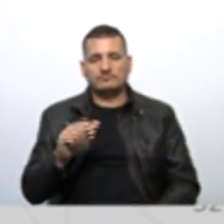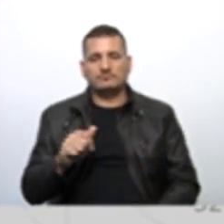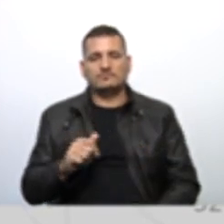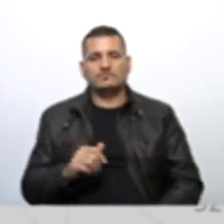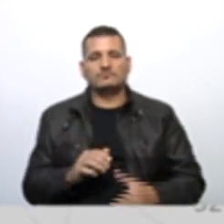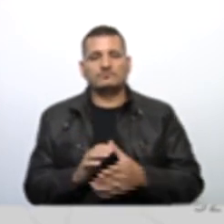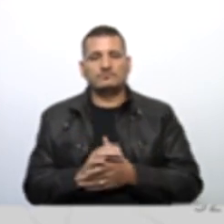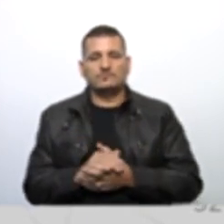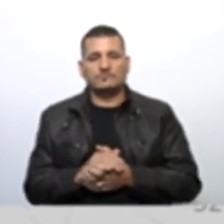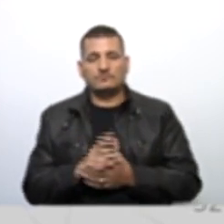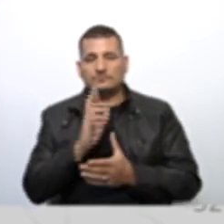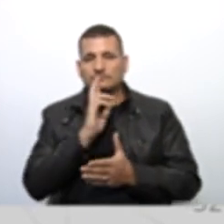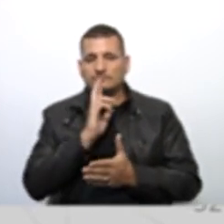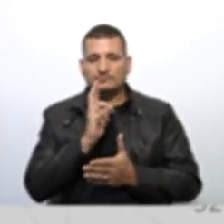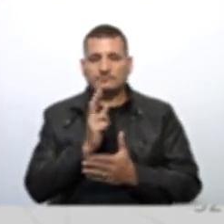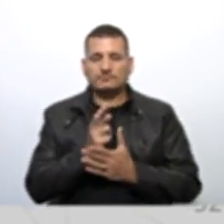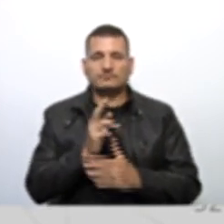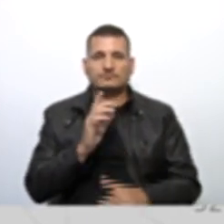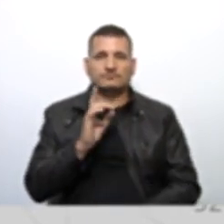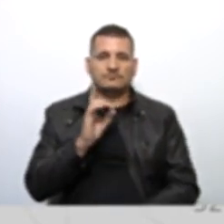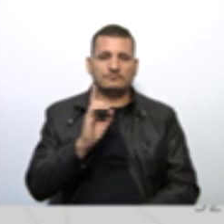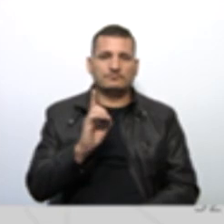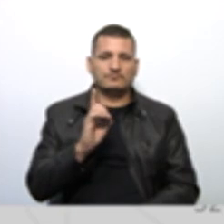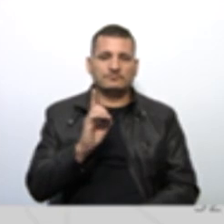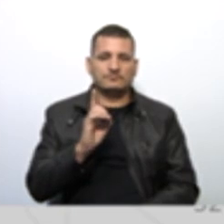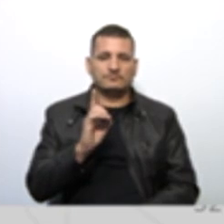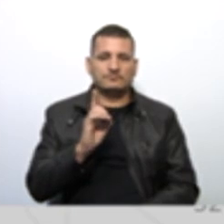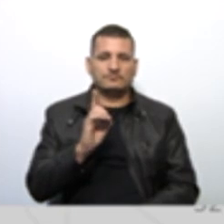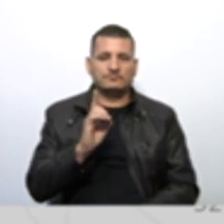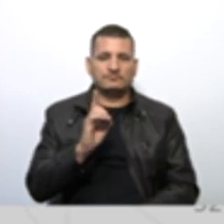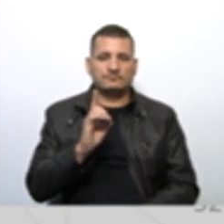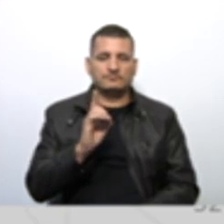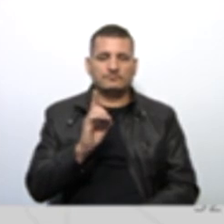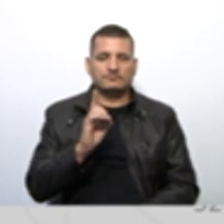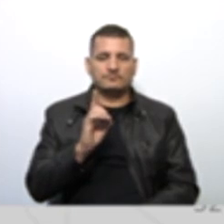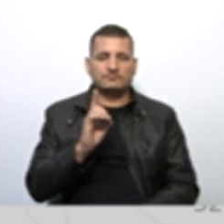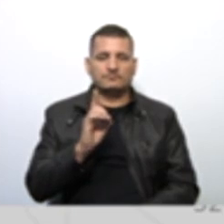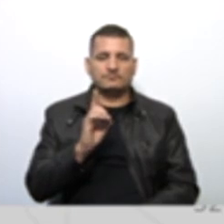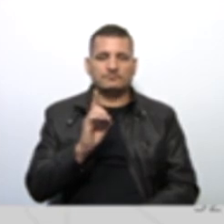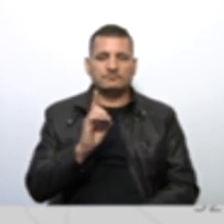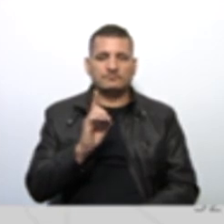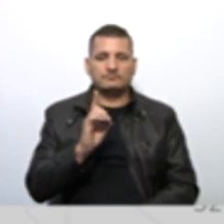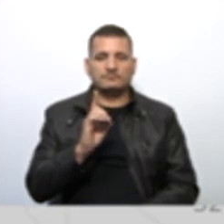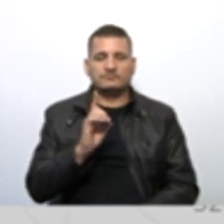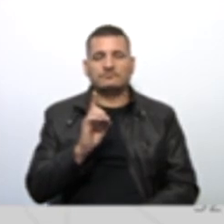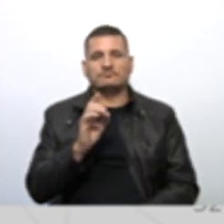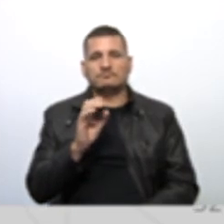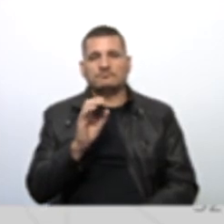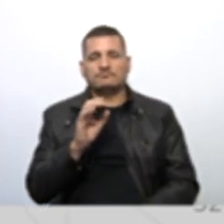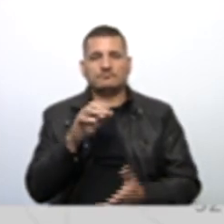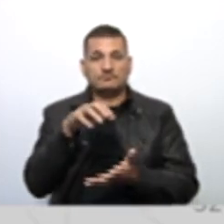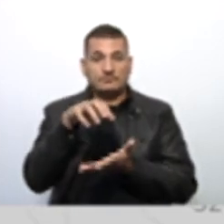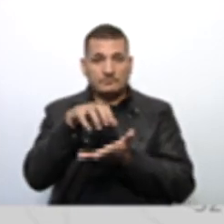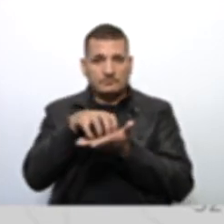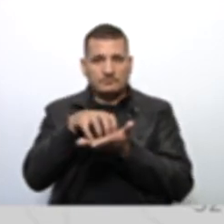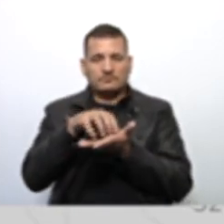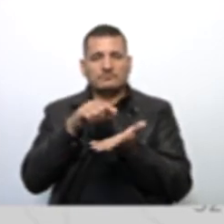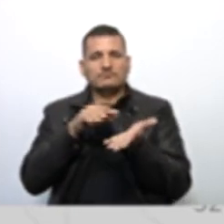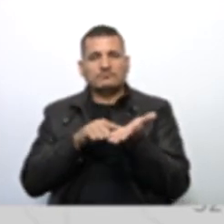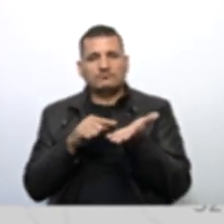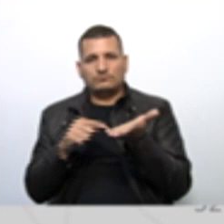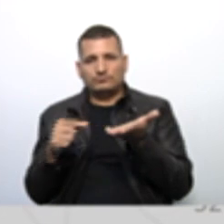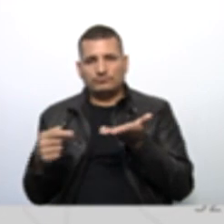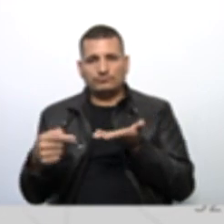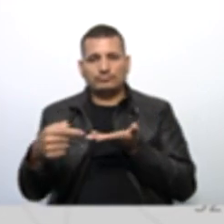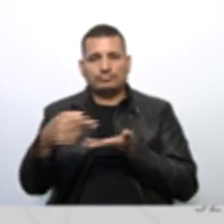Exatamente, resposta à letra D de dado, onde nós temos um ponto central e as demais interligando